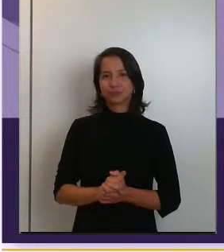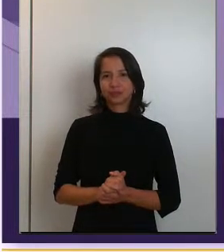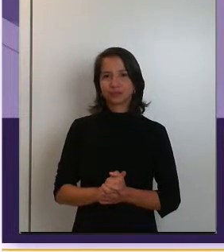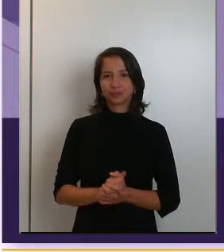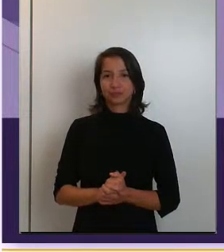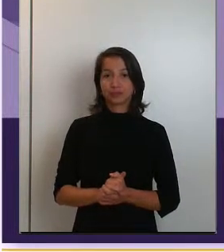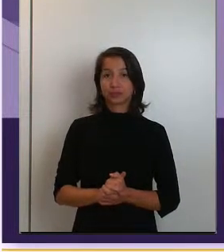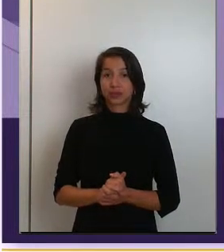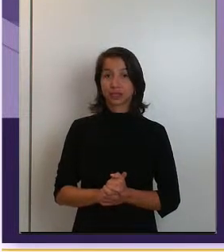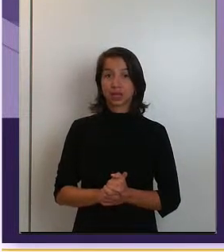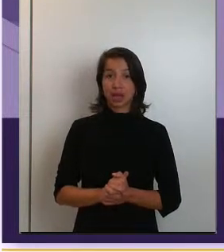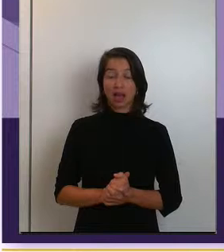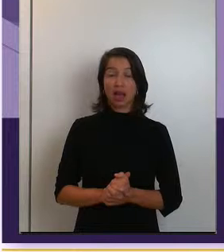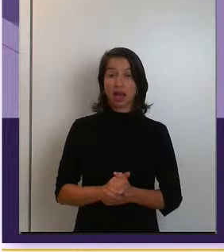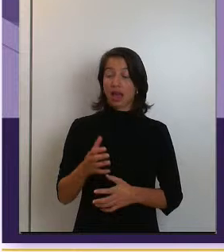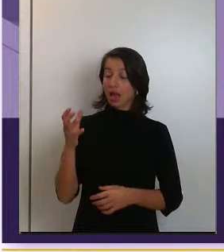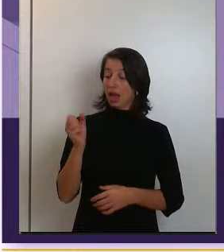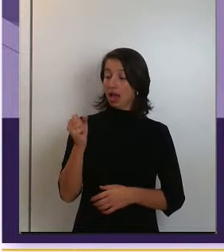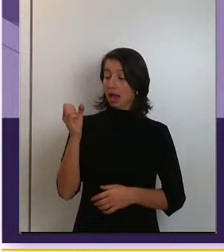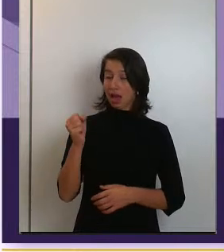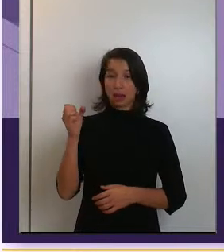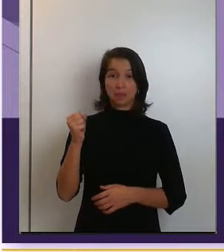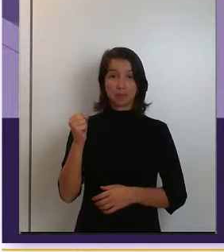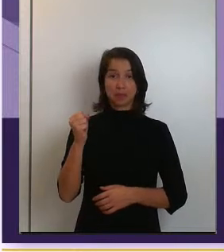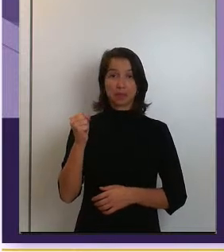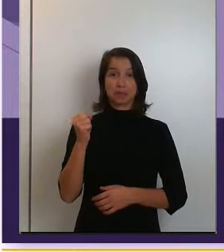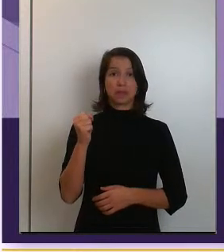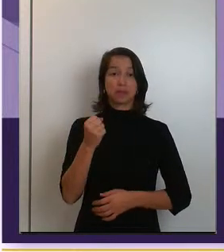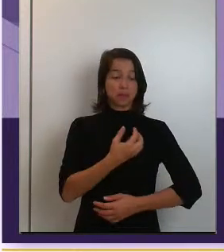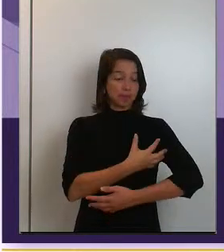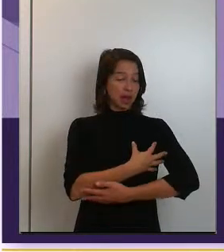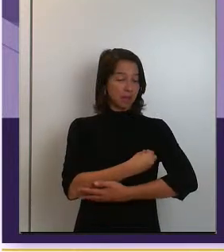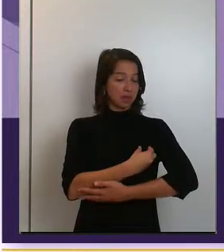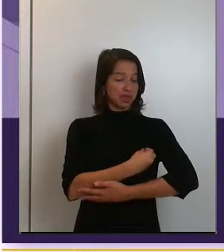amamentação na primeira hora de vida, né, que é um dos fatores mais